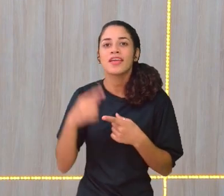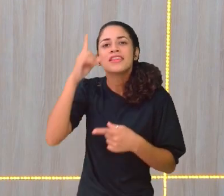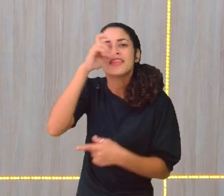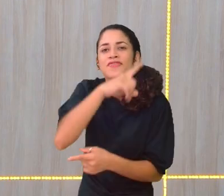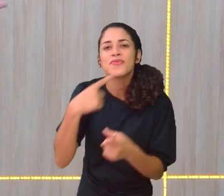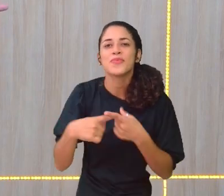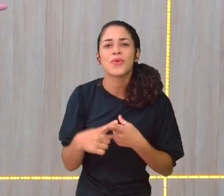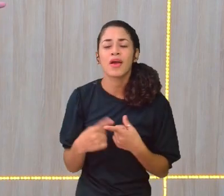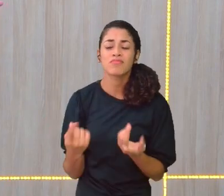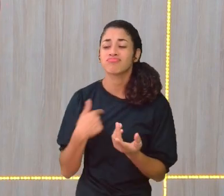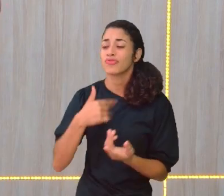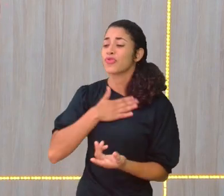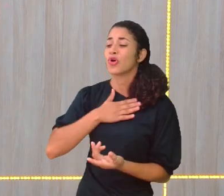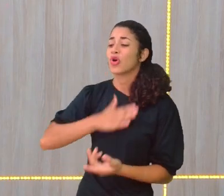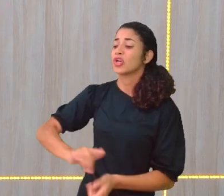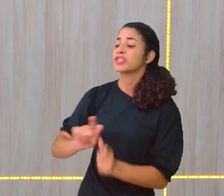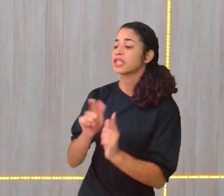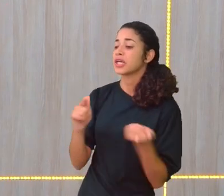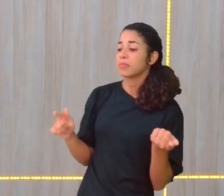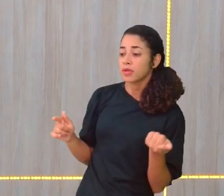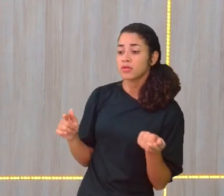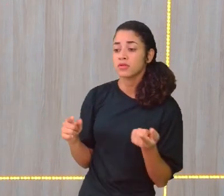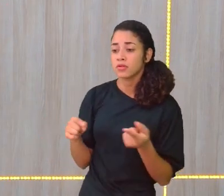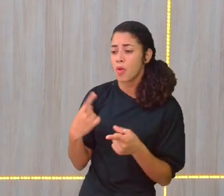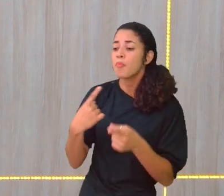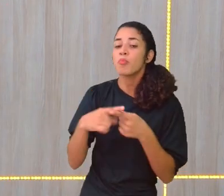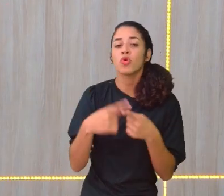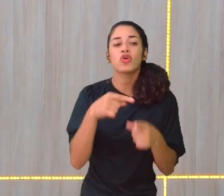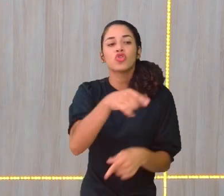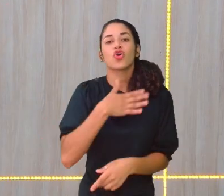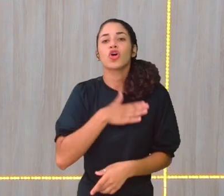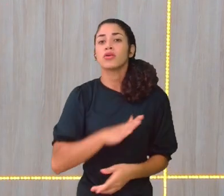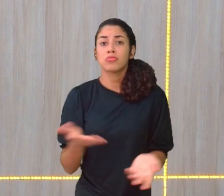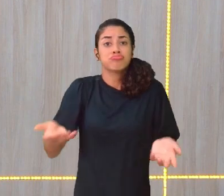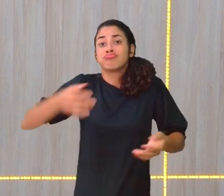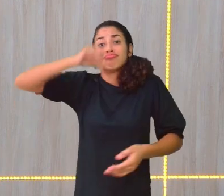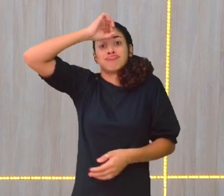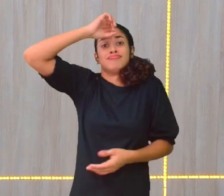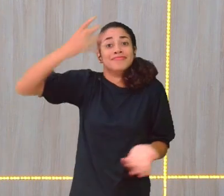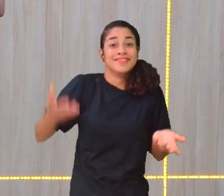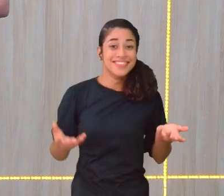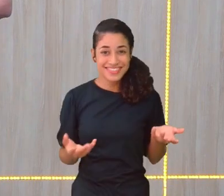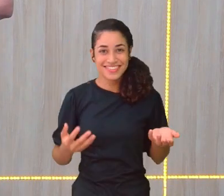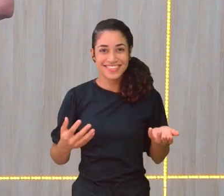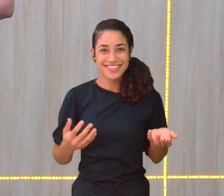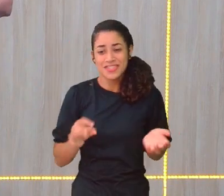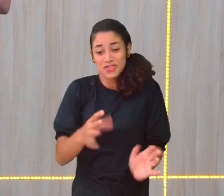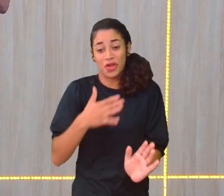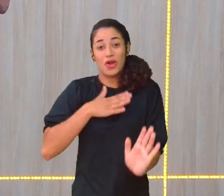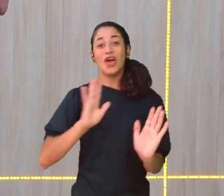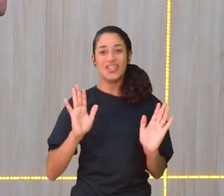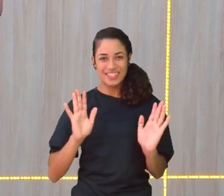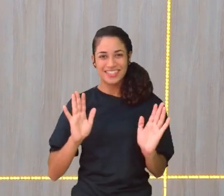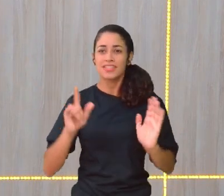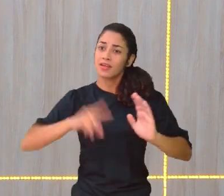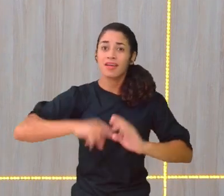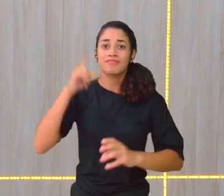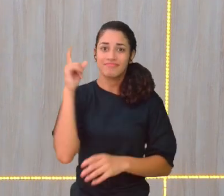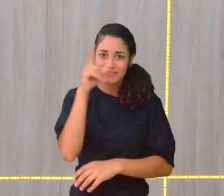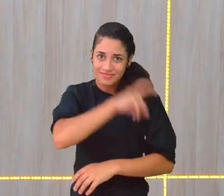nem por que não gosta. Sim. Não é? E aí percebe-se que quanto